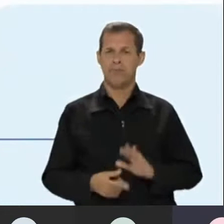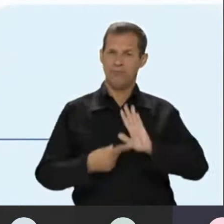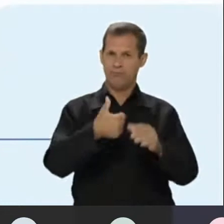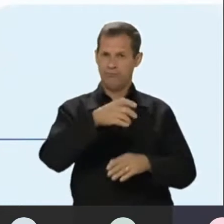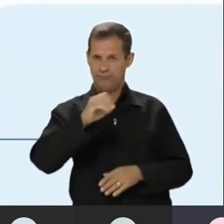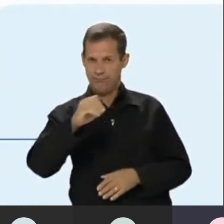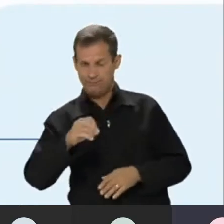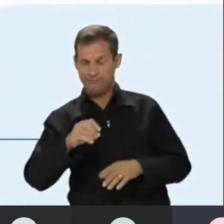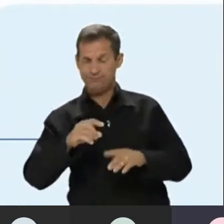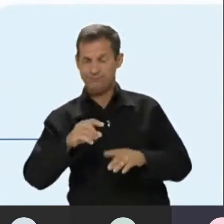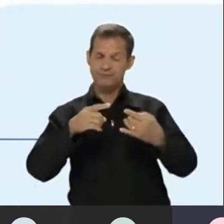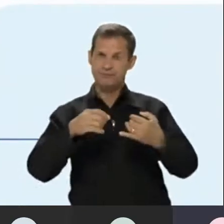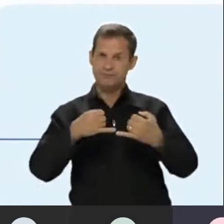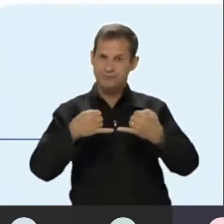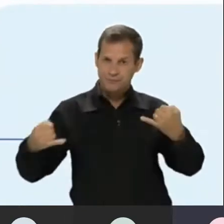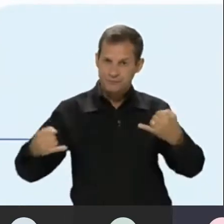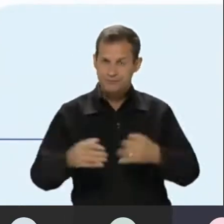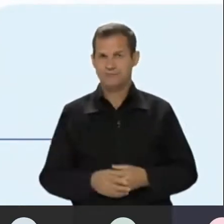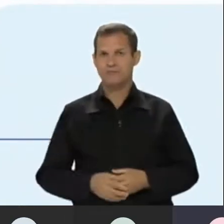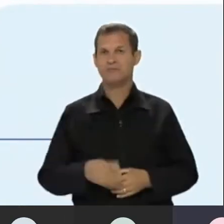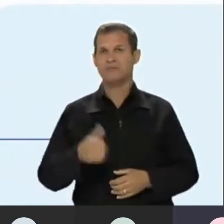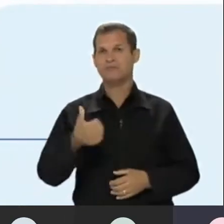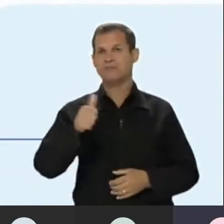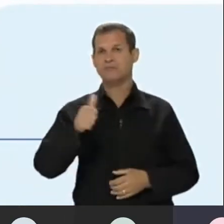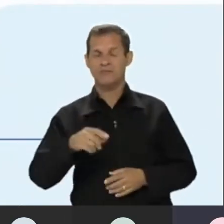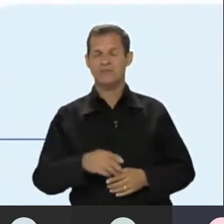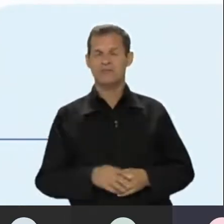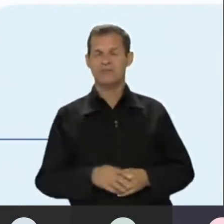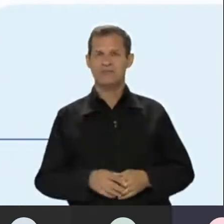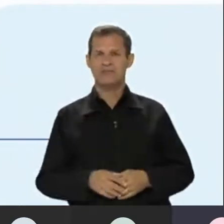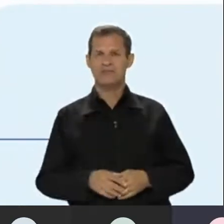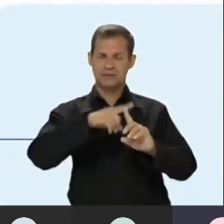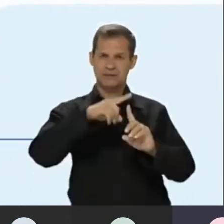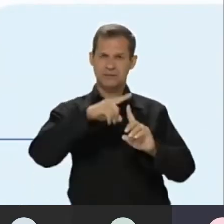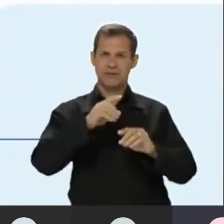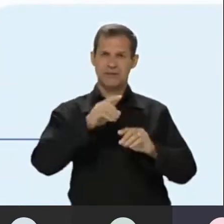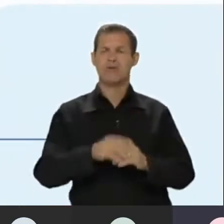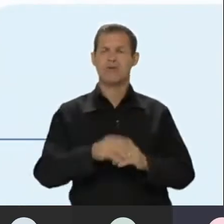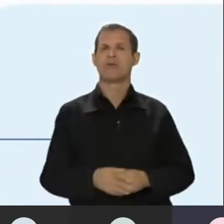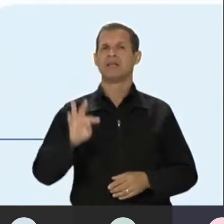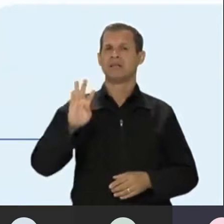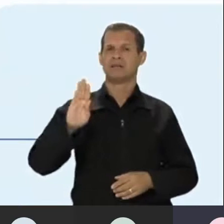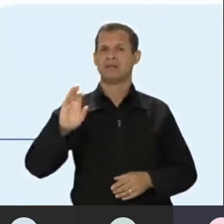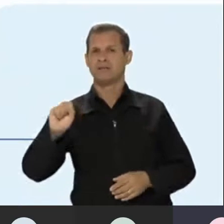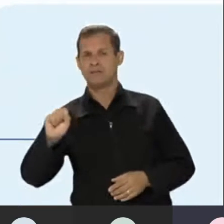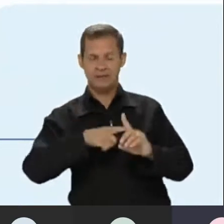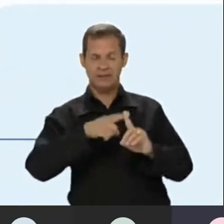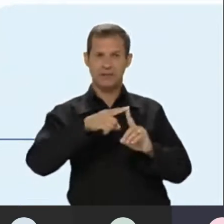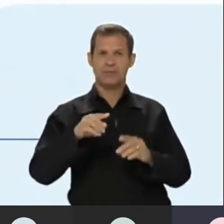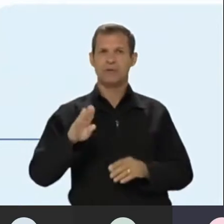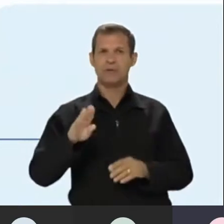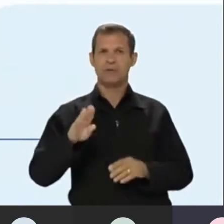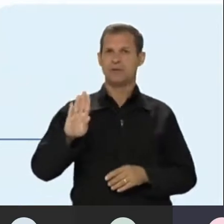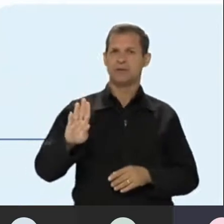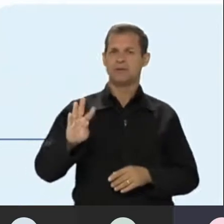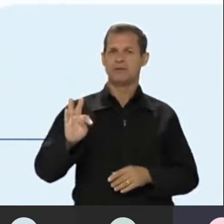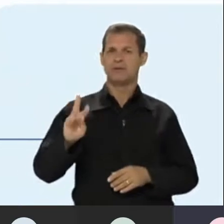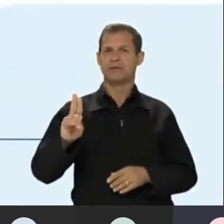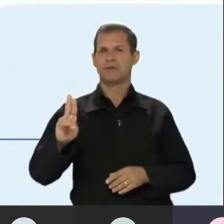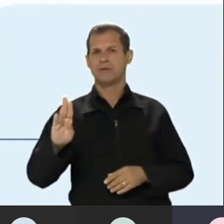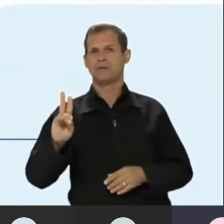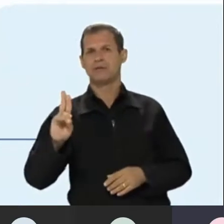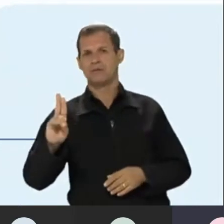marcando 10, essa próxima linha seria 11 graus Celsius de temperatura de bulbo seco. E a minha temperatura de bulbo úmido